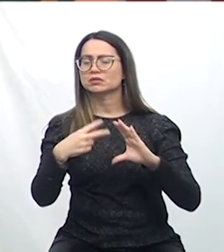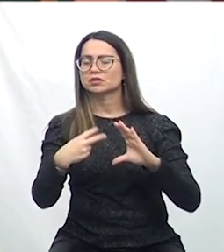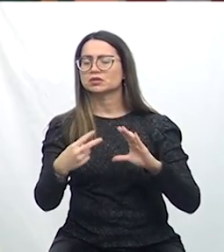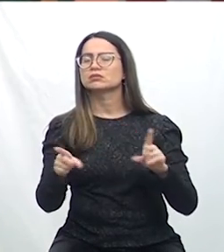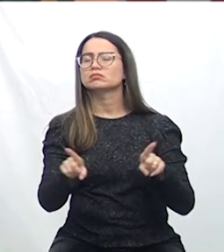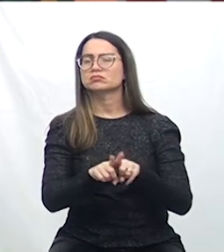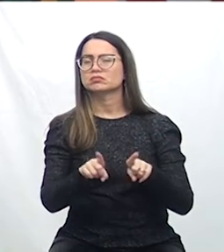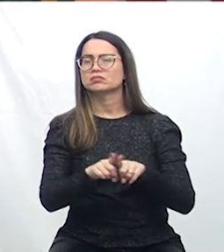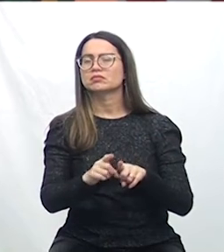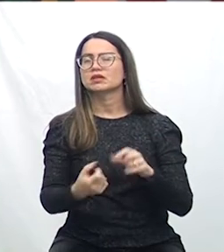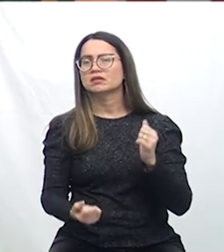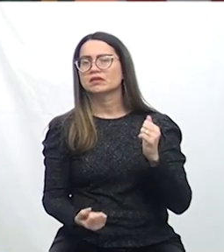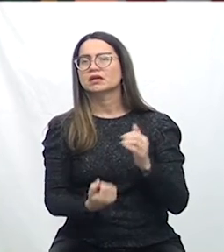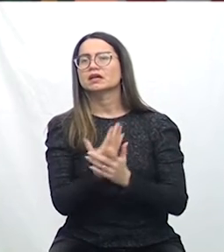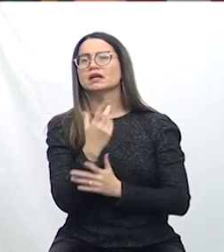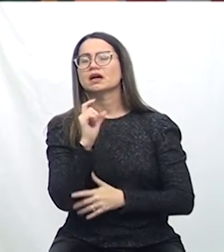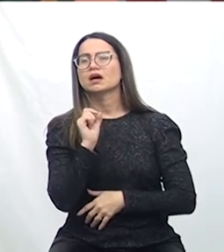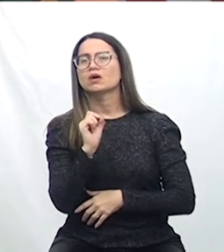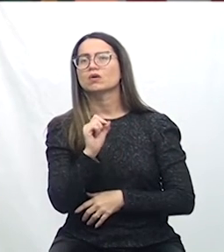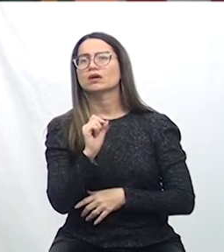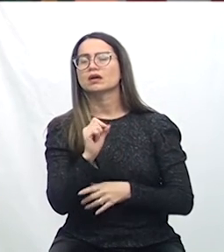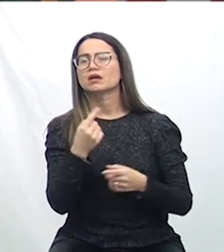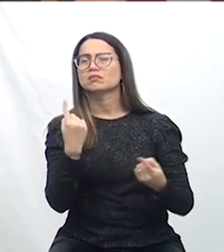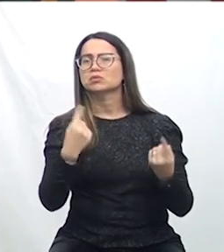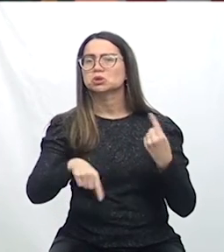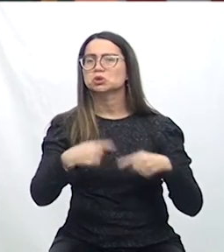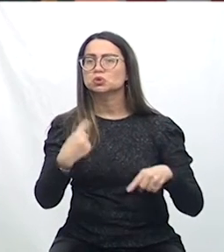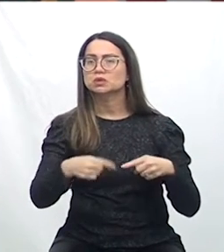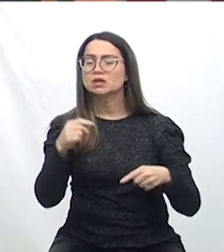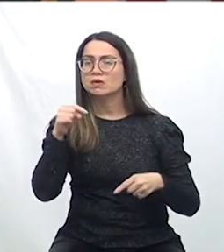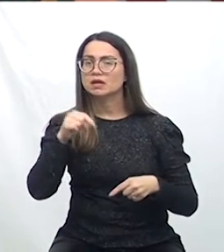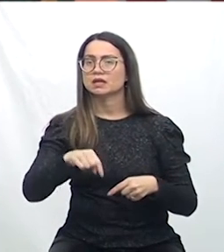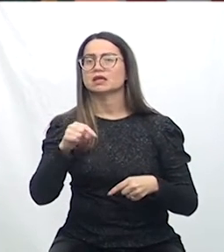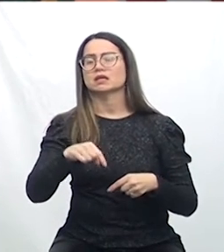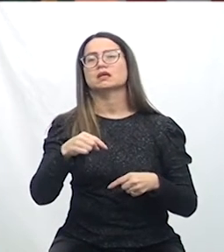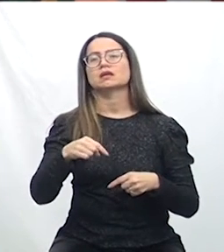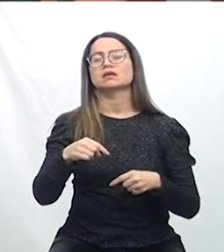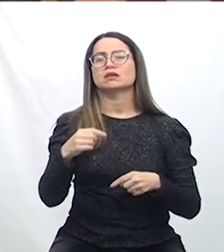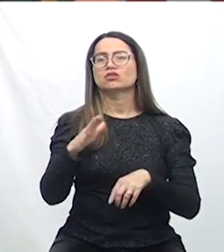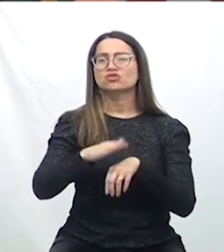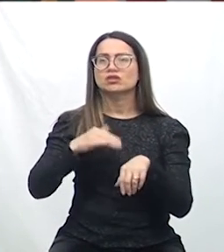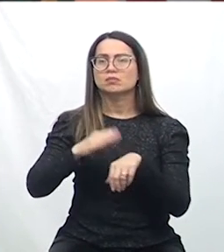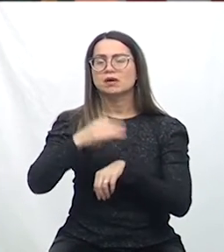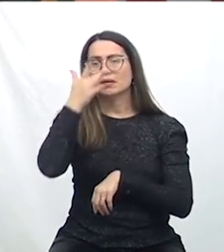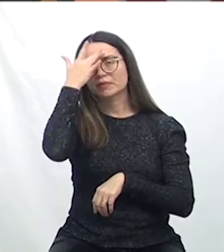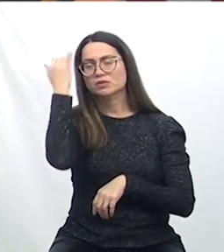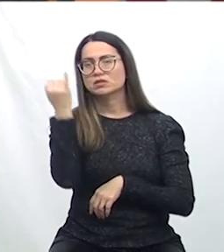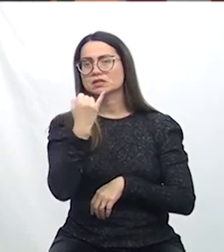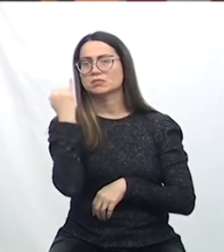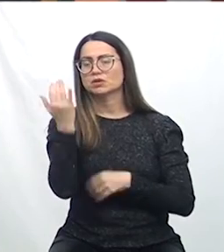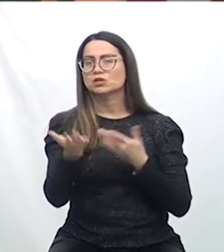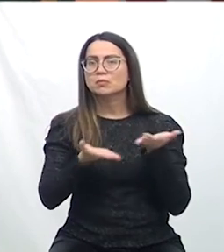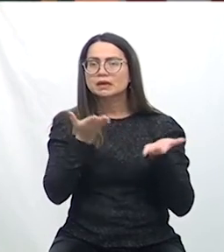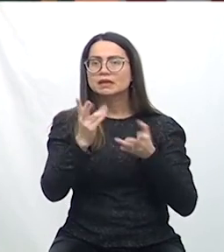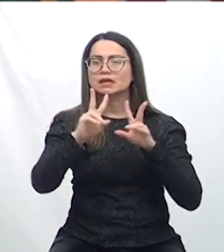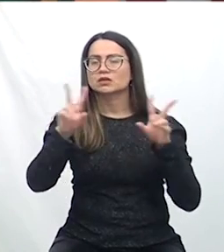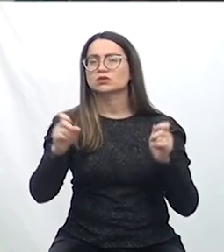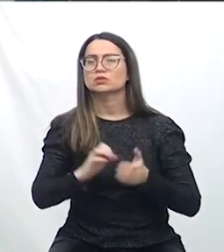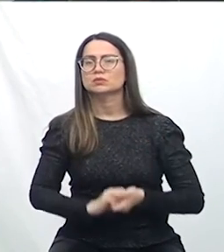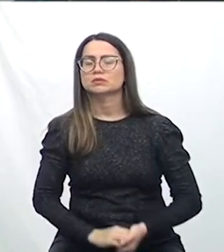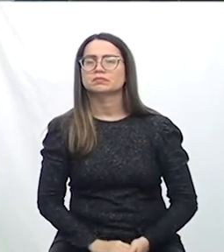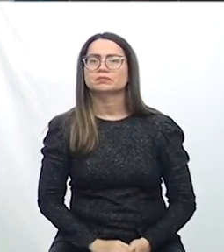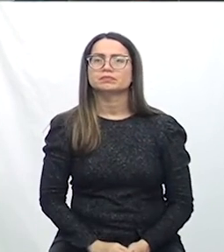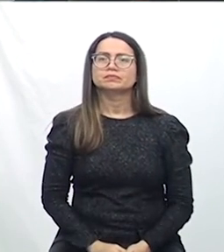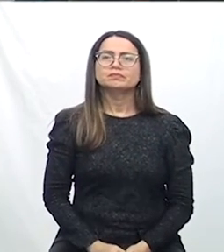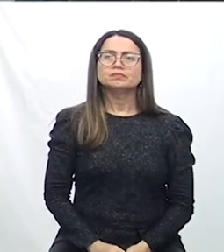nós teremos essa discussão aqui dentro e nós vamos trazer pessoas importantes para nós estar tratando sobre esse assunto que é tão importante. Obrigado, senhora presidente.